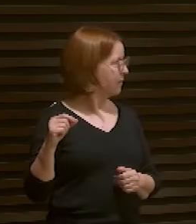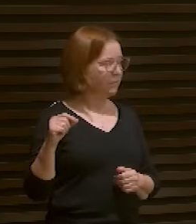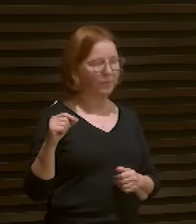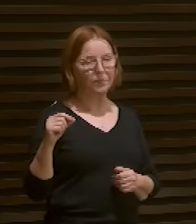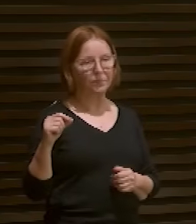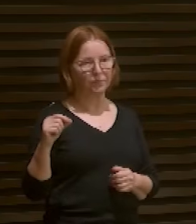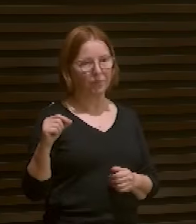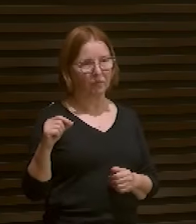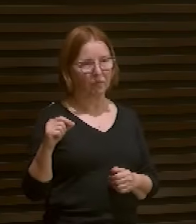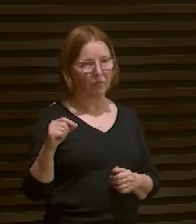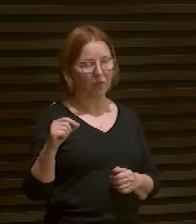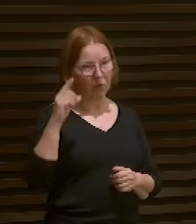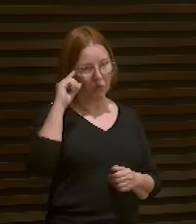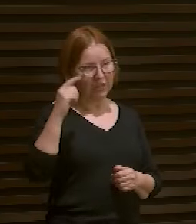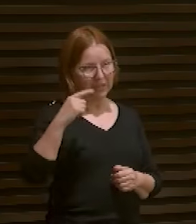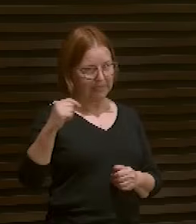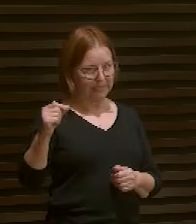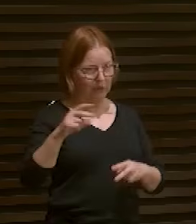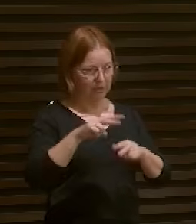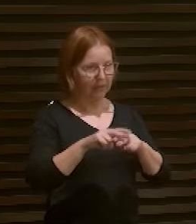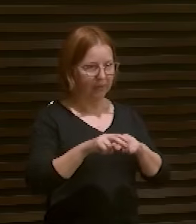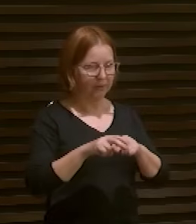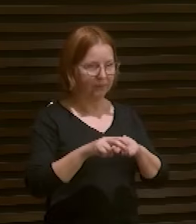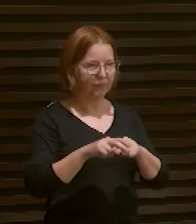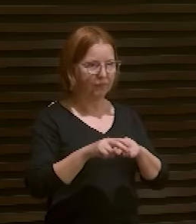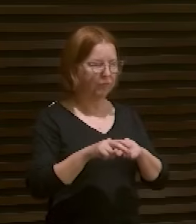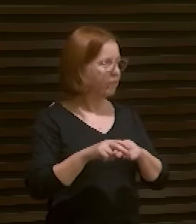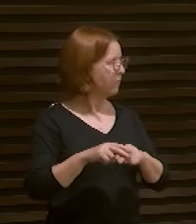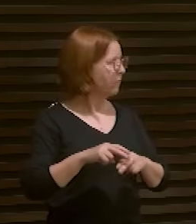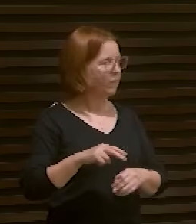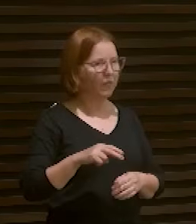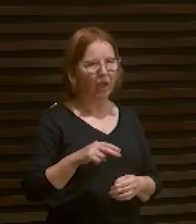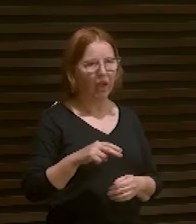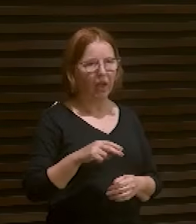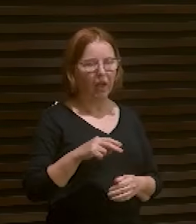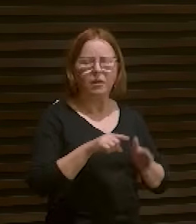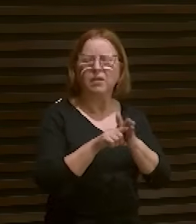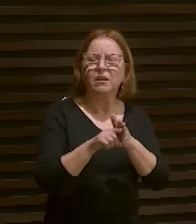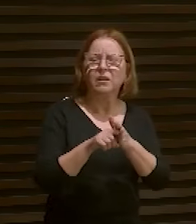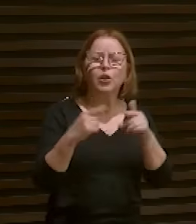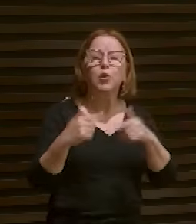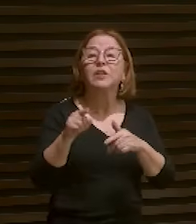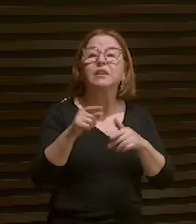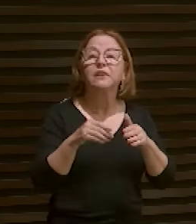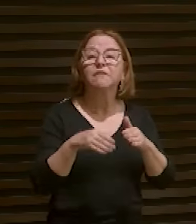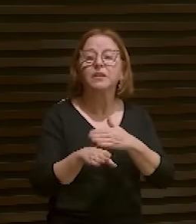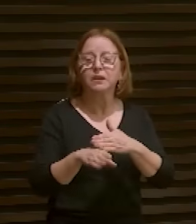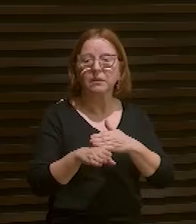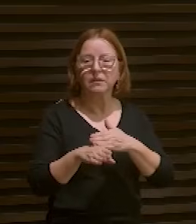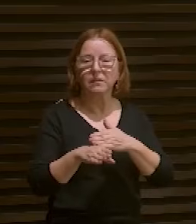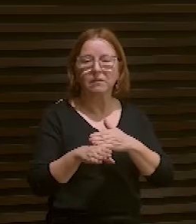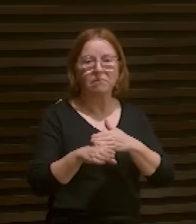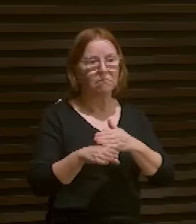funcionou. Quando ele saiu, ela falou, para onde você vai, meu filho? Ele falou, para onde eu vou? Não tem para onde ir? Sua família.